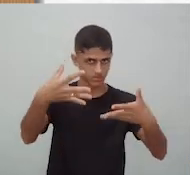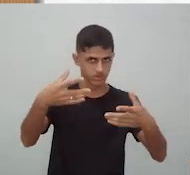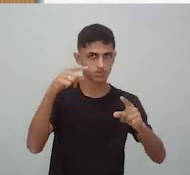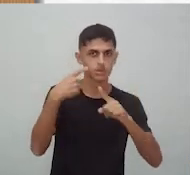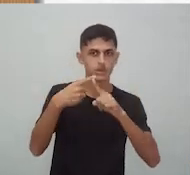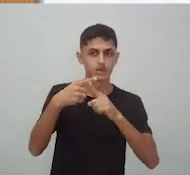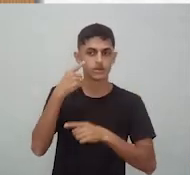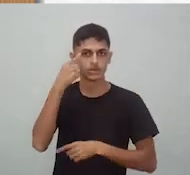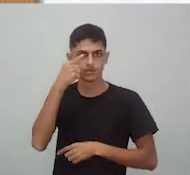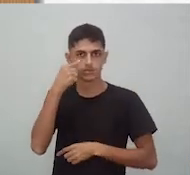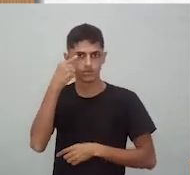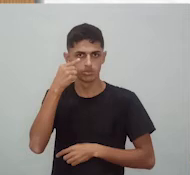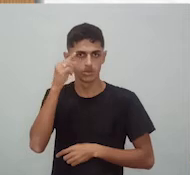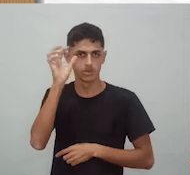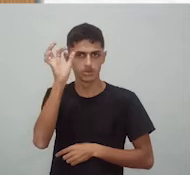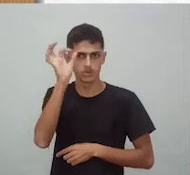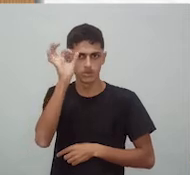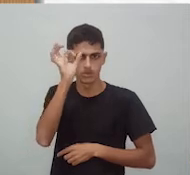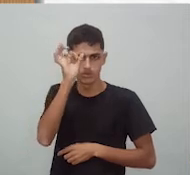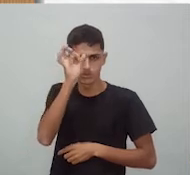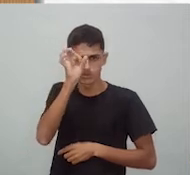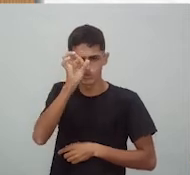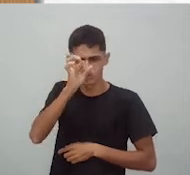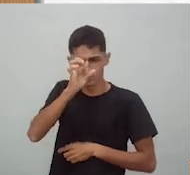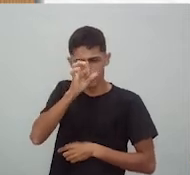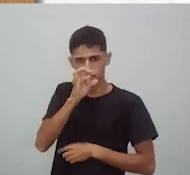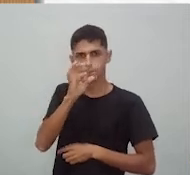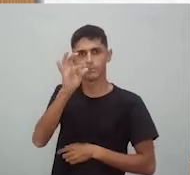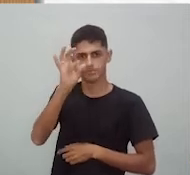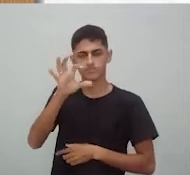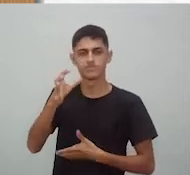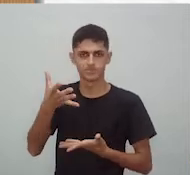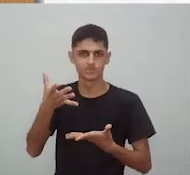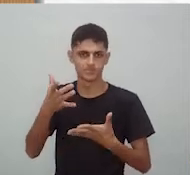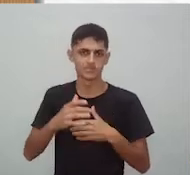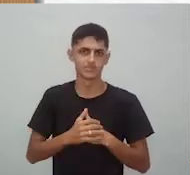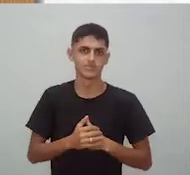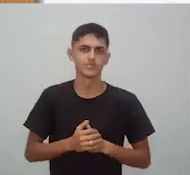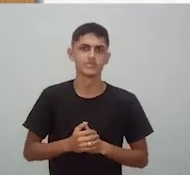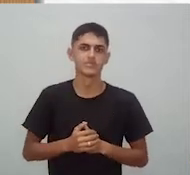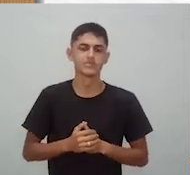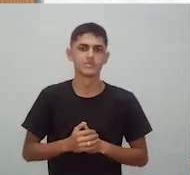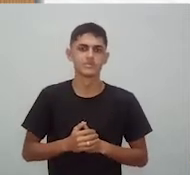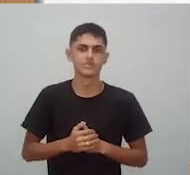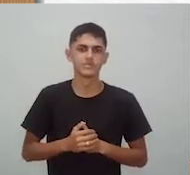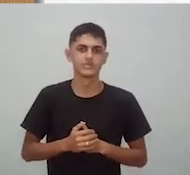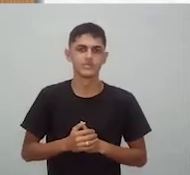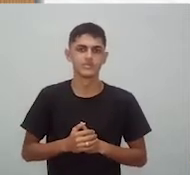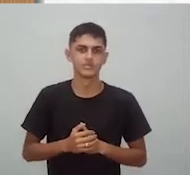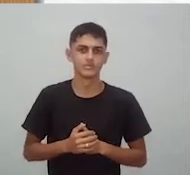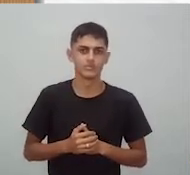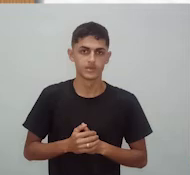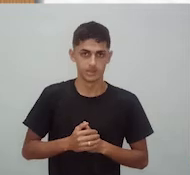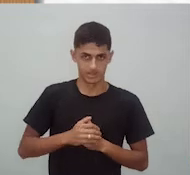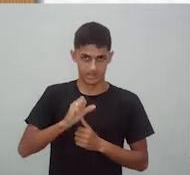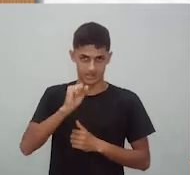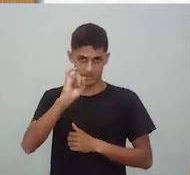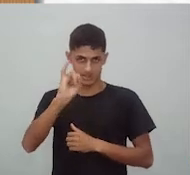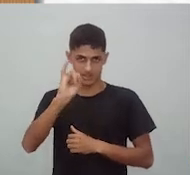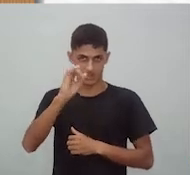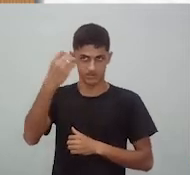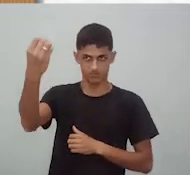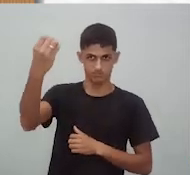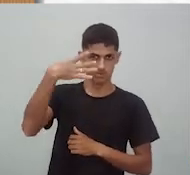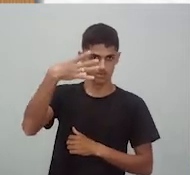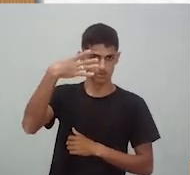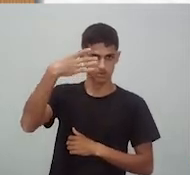bem pequenininha. Então, ela começou a entrar num estado de estresse. Ela saiu do seu momento de relaxamento. Quando é tirada essa luz, a pupila